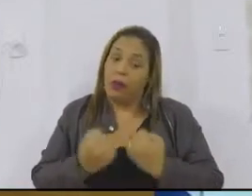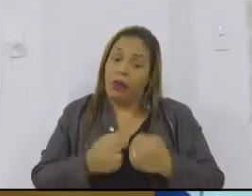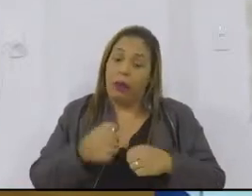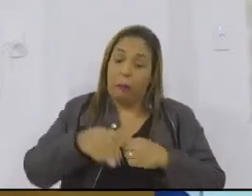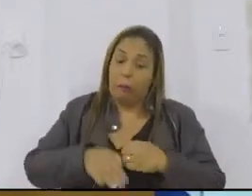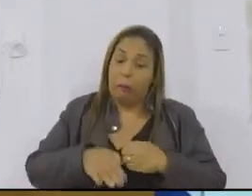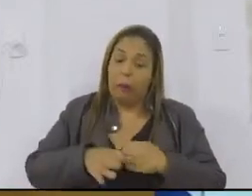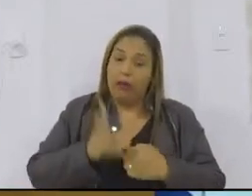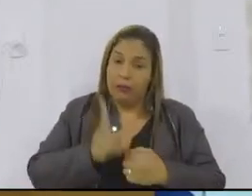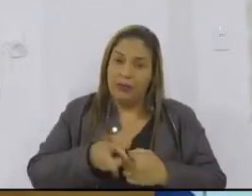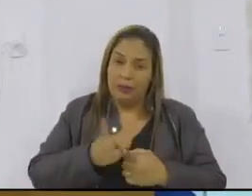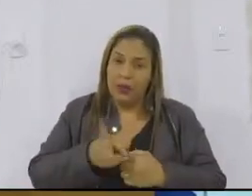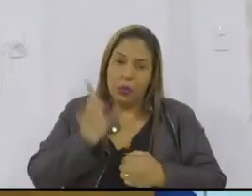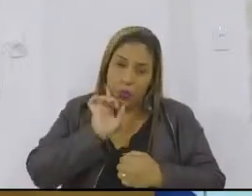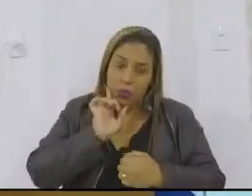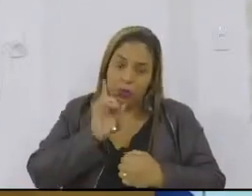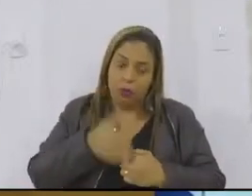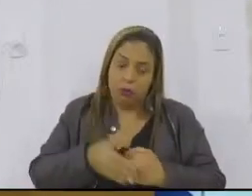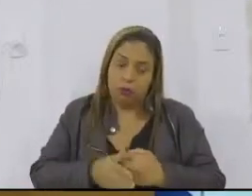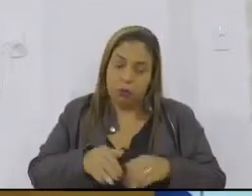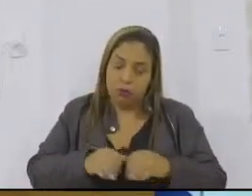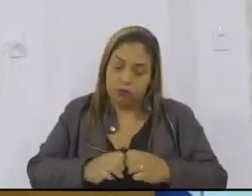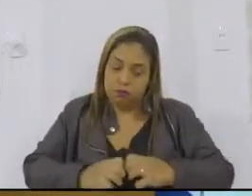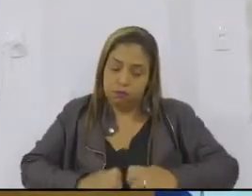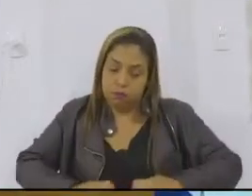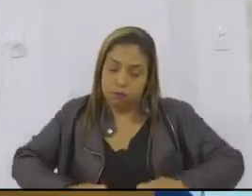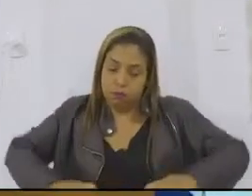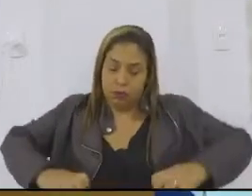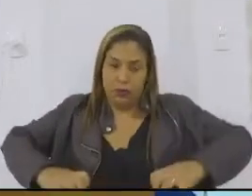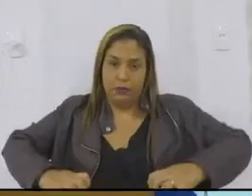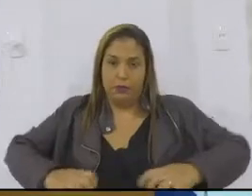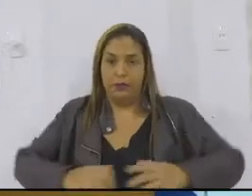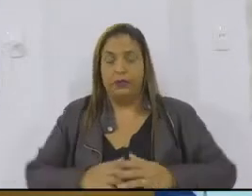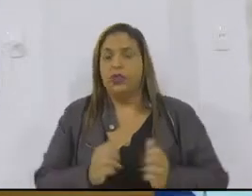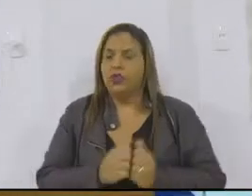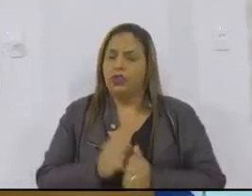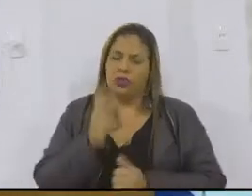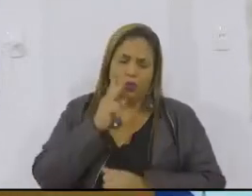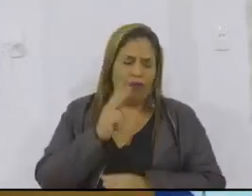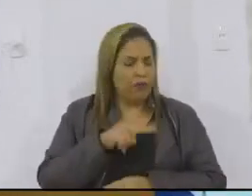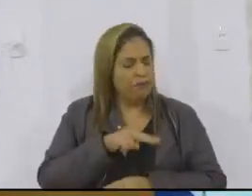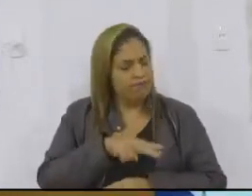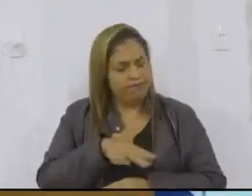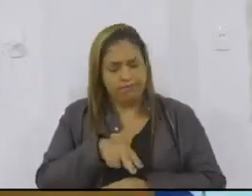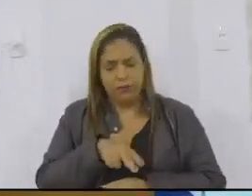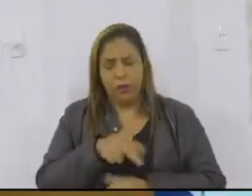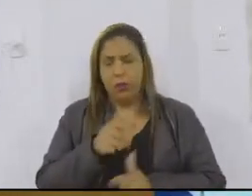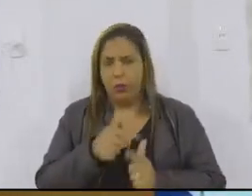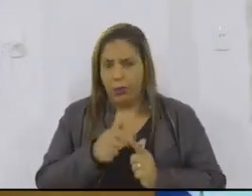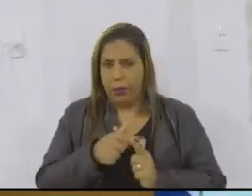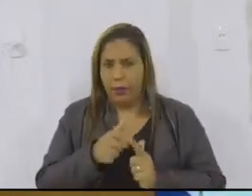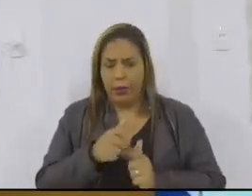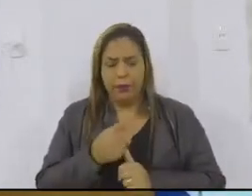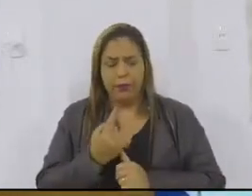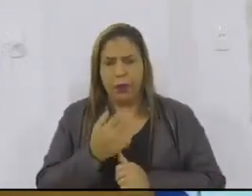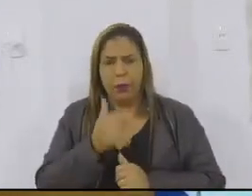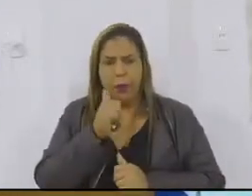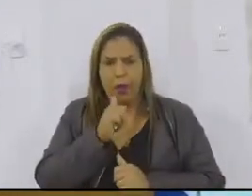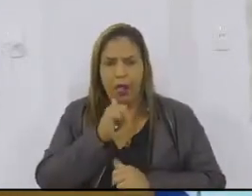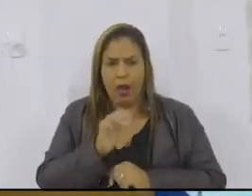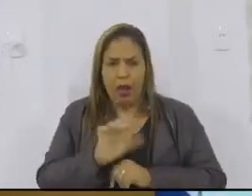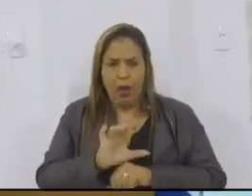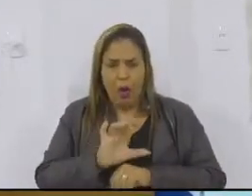ali. E, junto ali, eu verificando o problema, uma moradora de um comércio, próximo